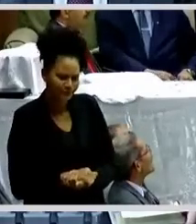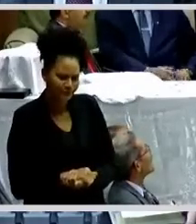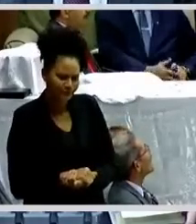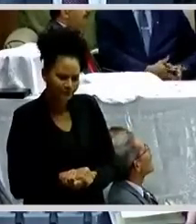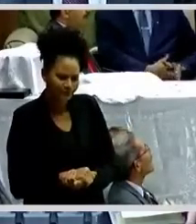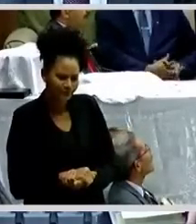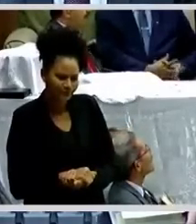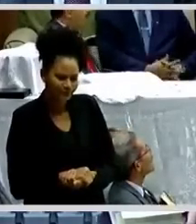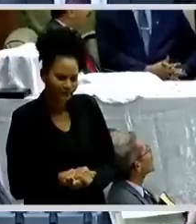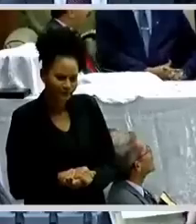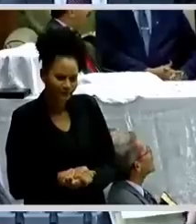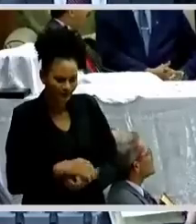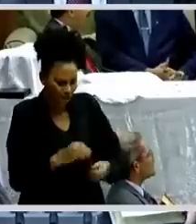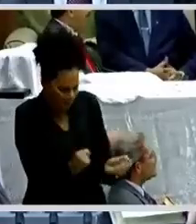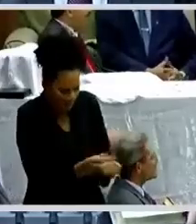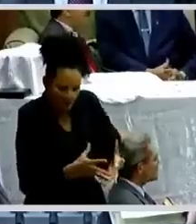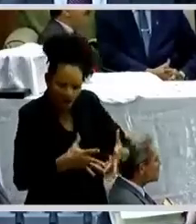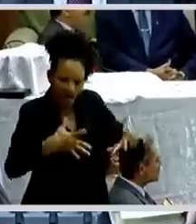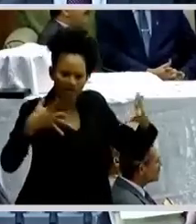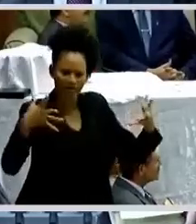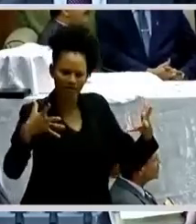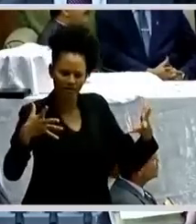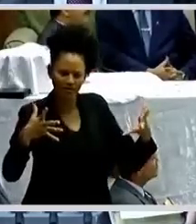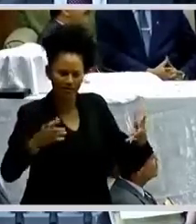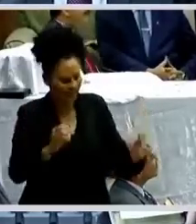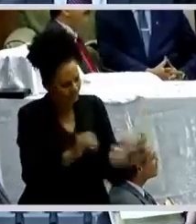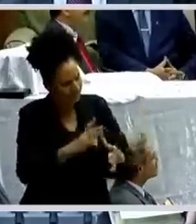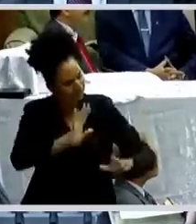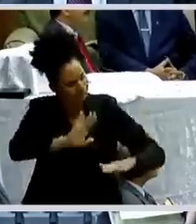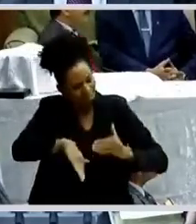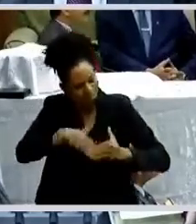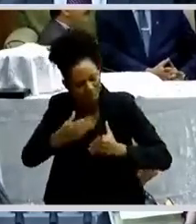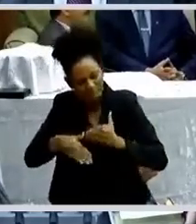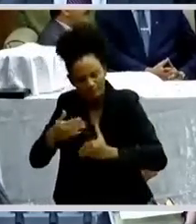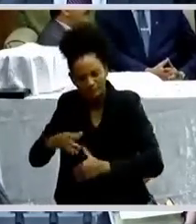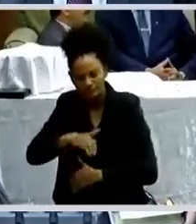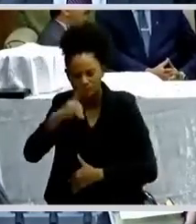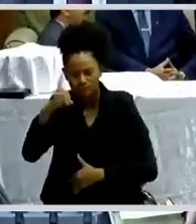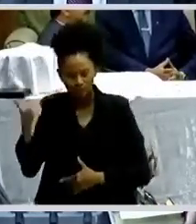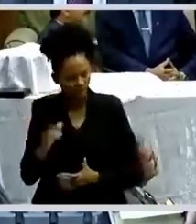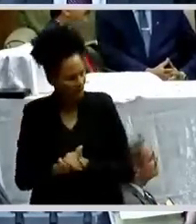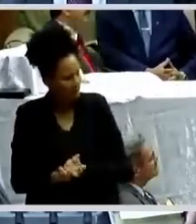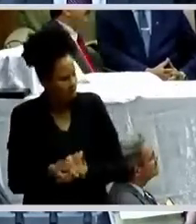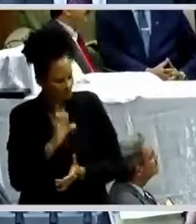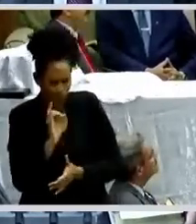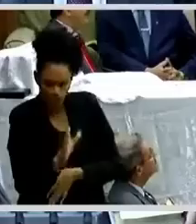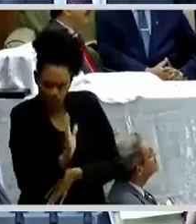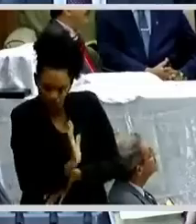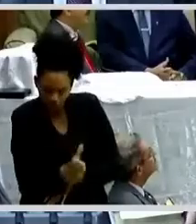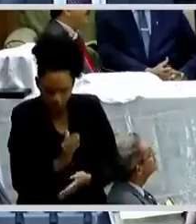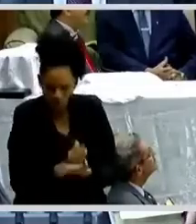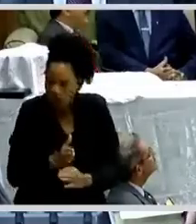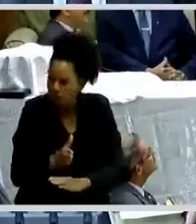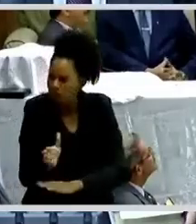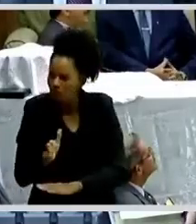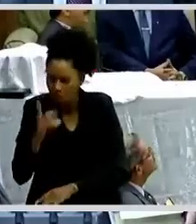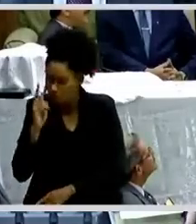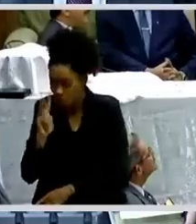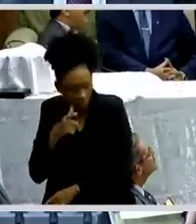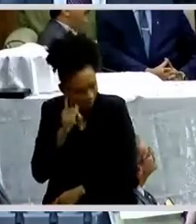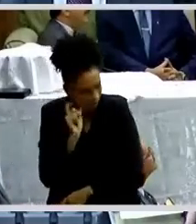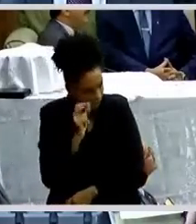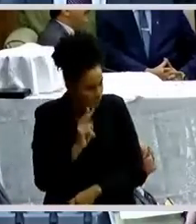Aí faz o milagre. No outro dia, o negócio pega. Já começam de rua em rua. Visto o que aconteceu